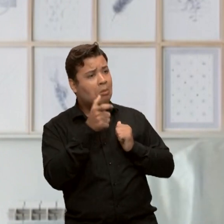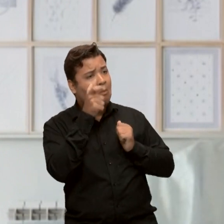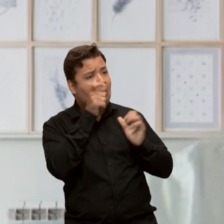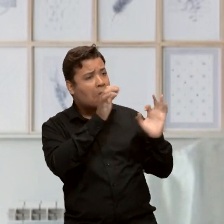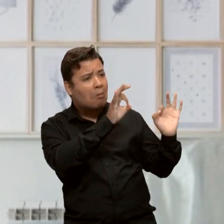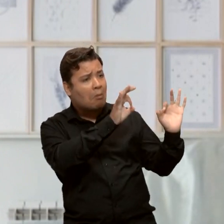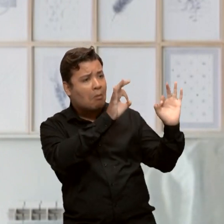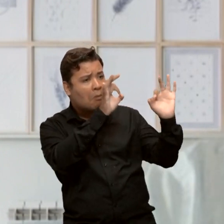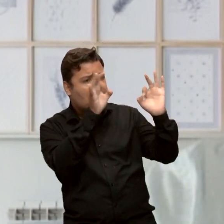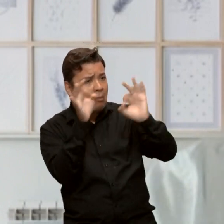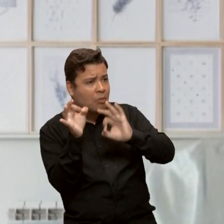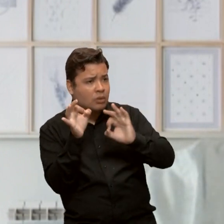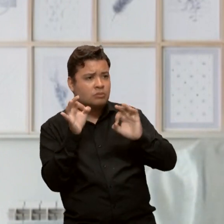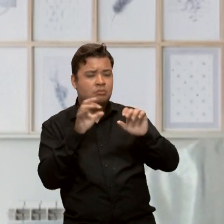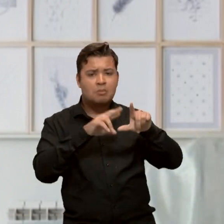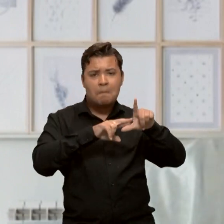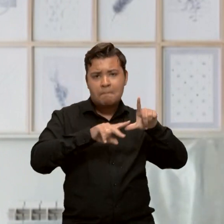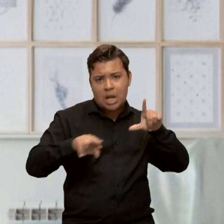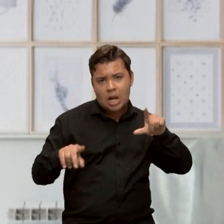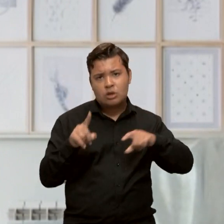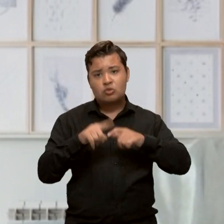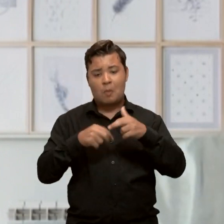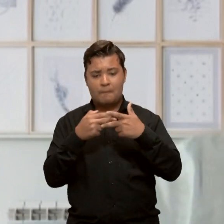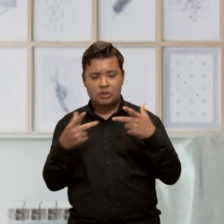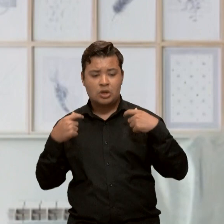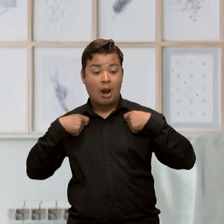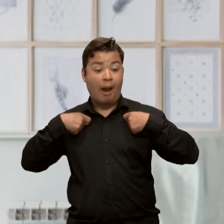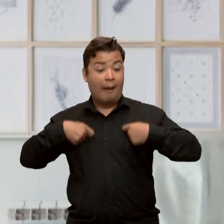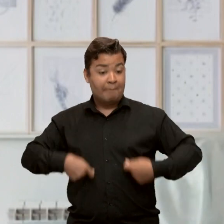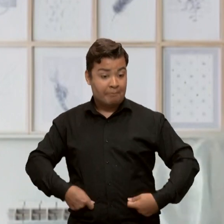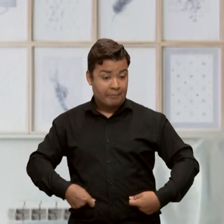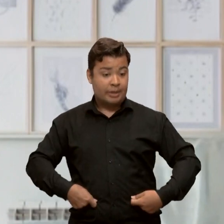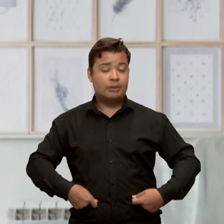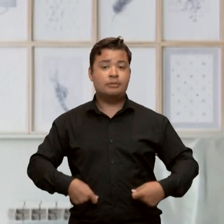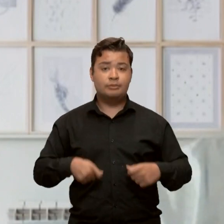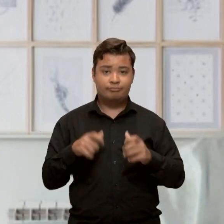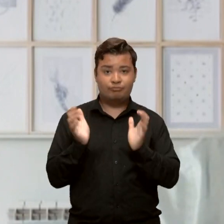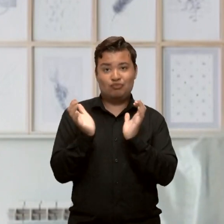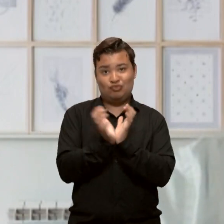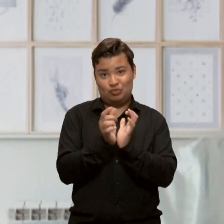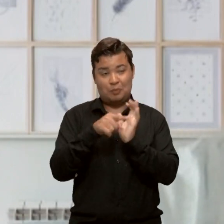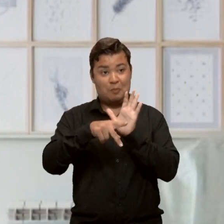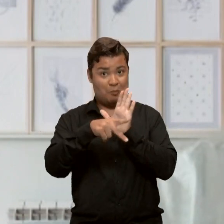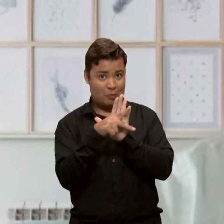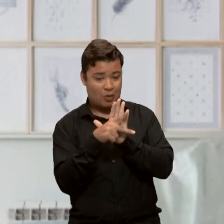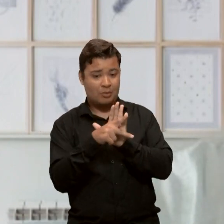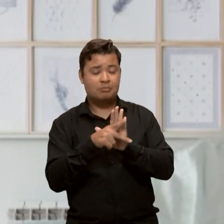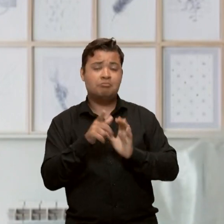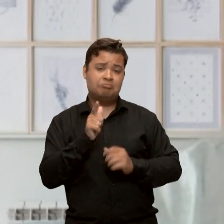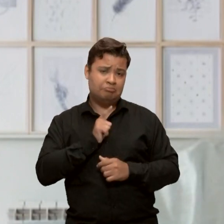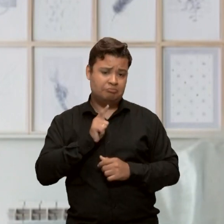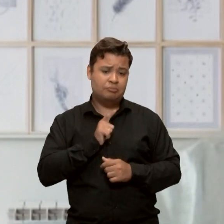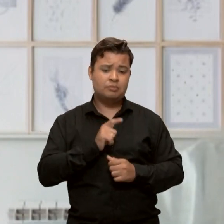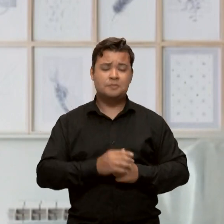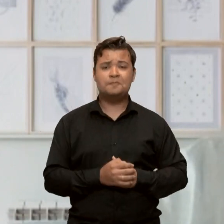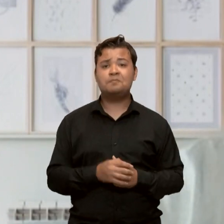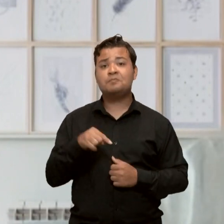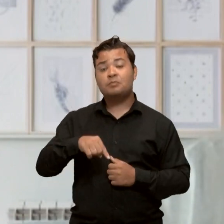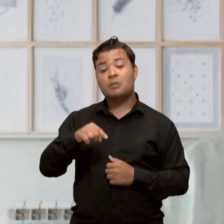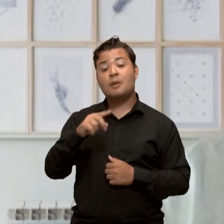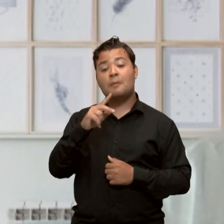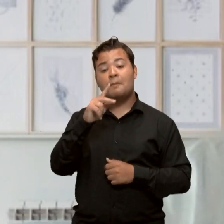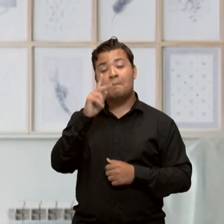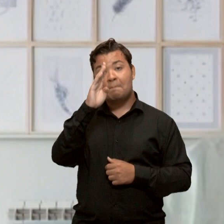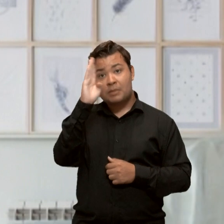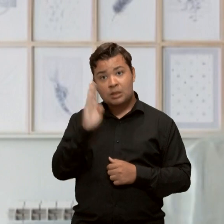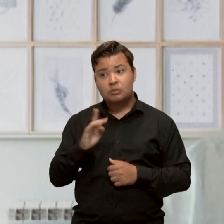pela camisa do time. E hoje, no Brasil, por exemplo, nós temos jovens que têm